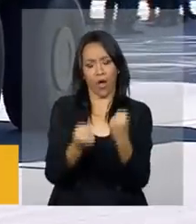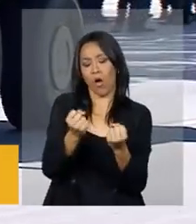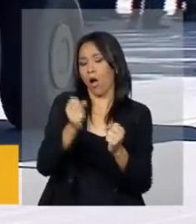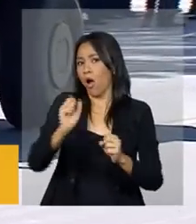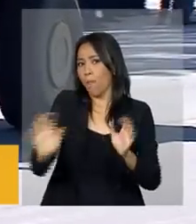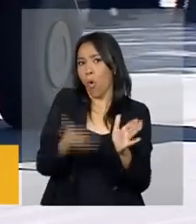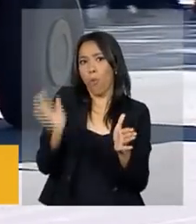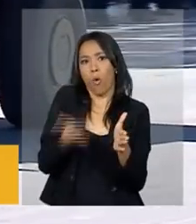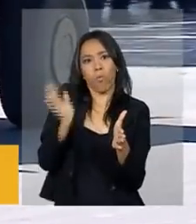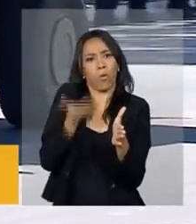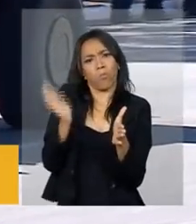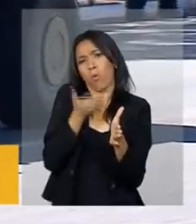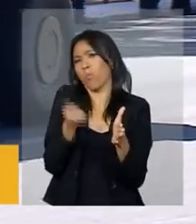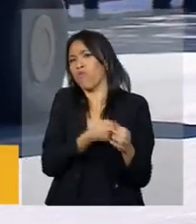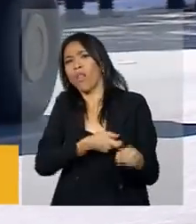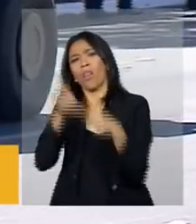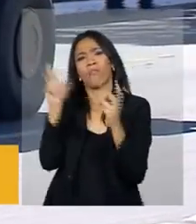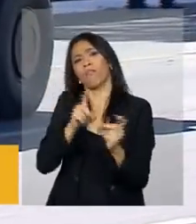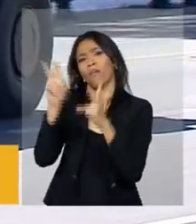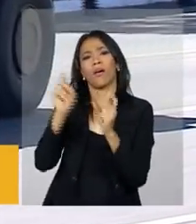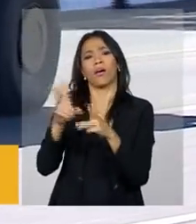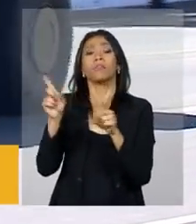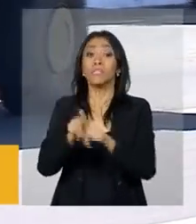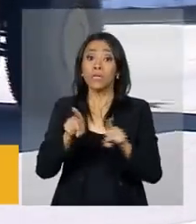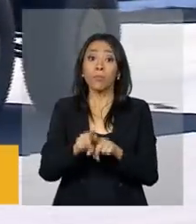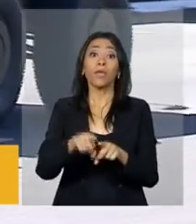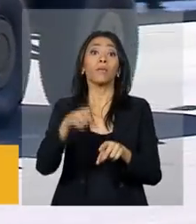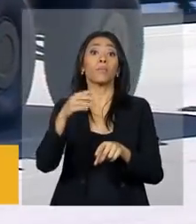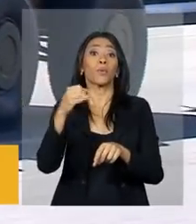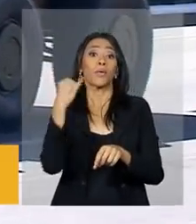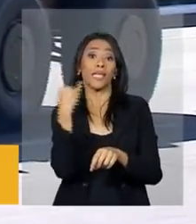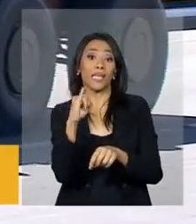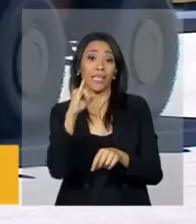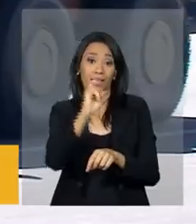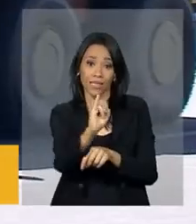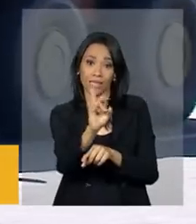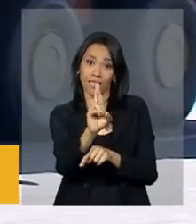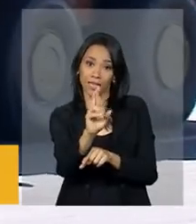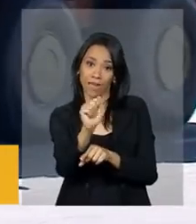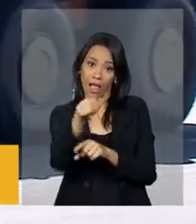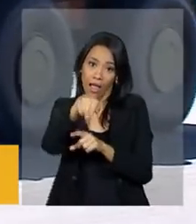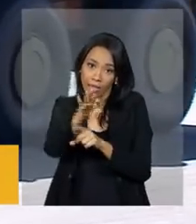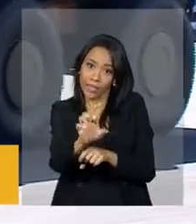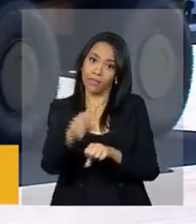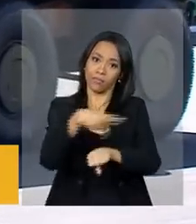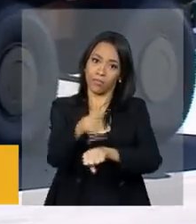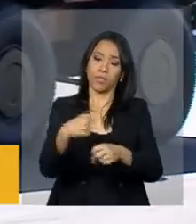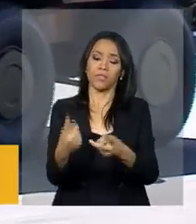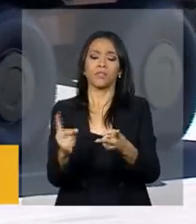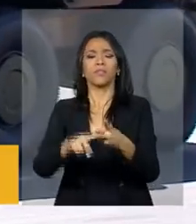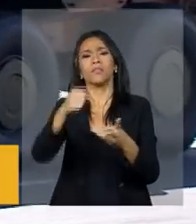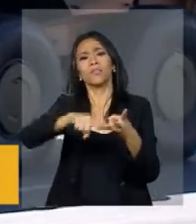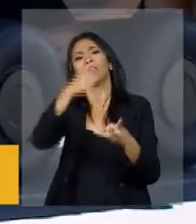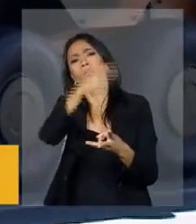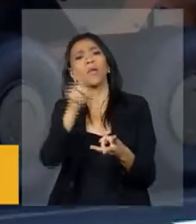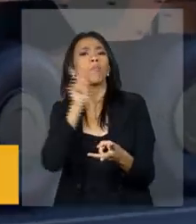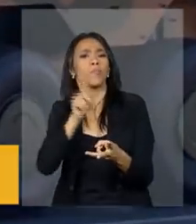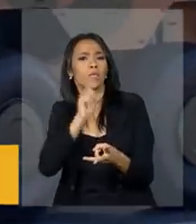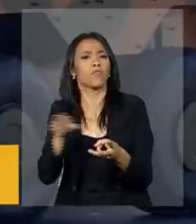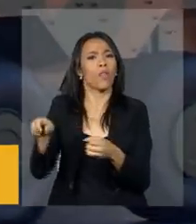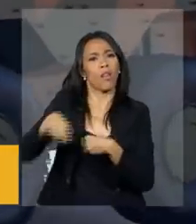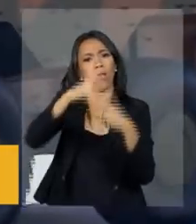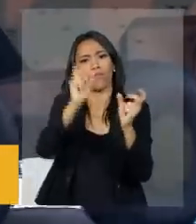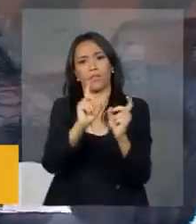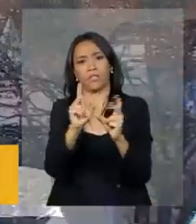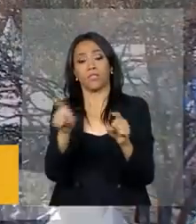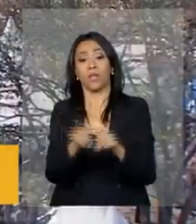aqui também para o continente americano. O que está sendo feito agora novamente com a Iveco, essa indústria de